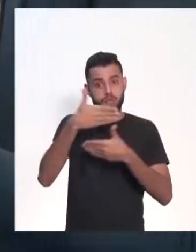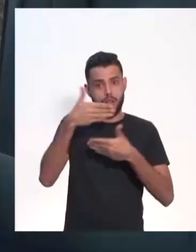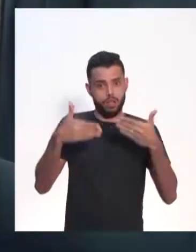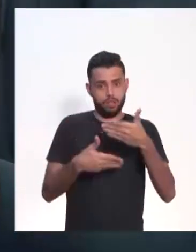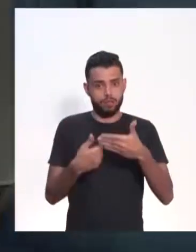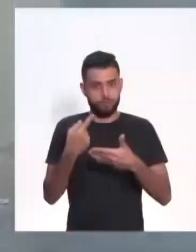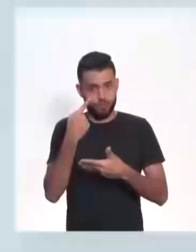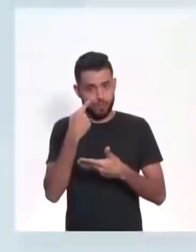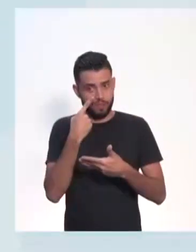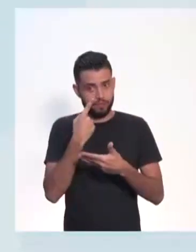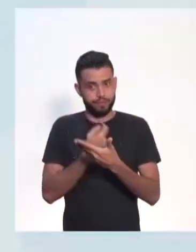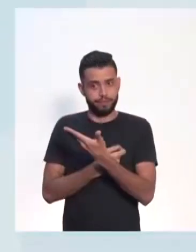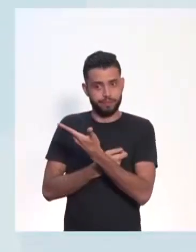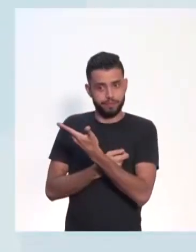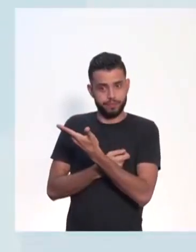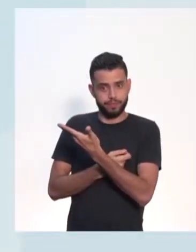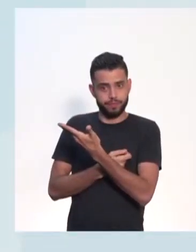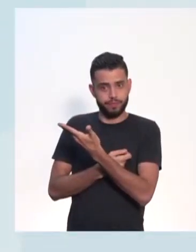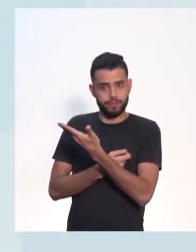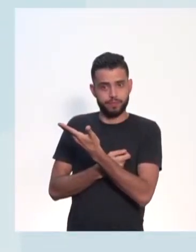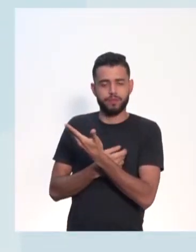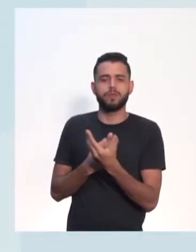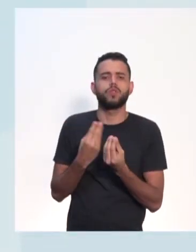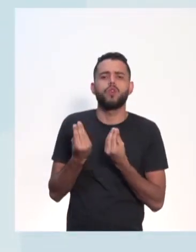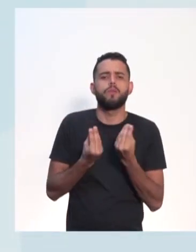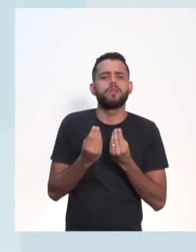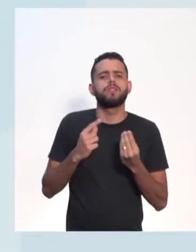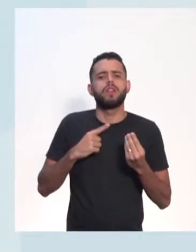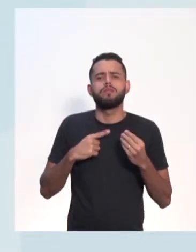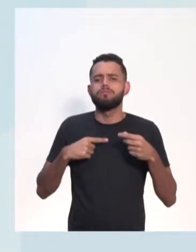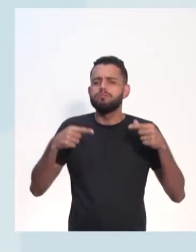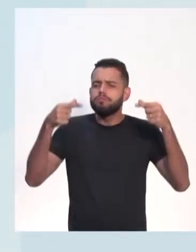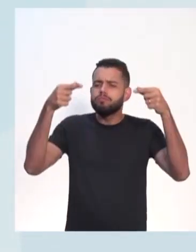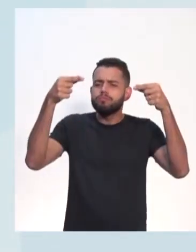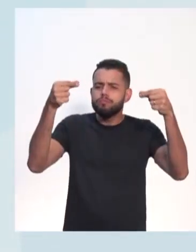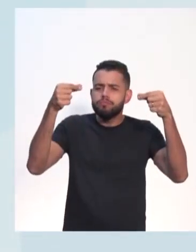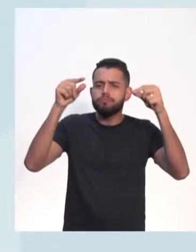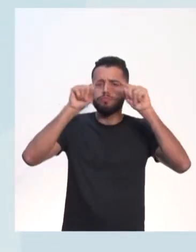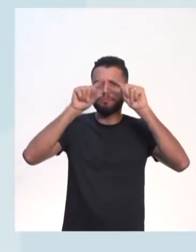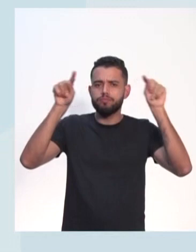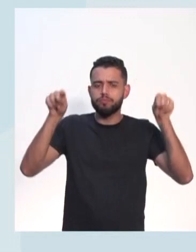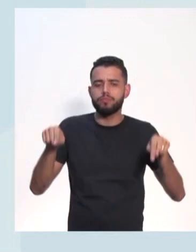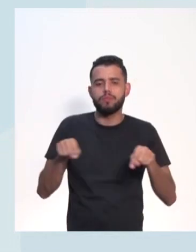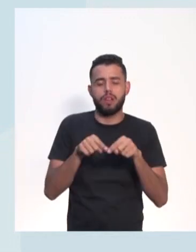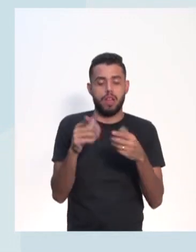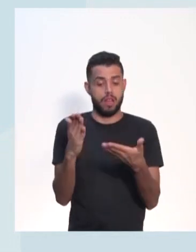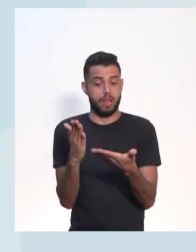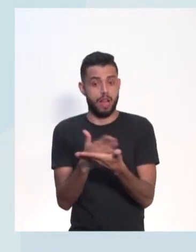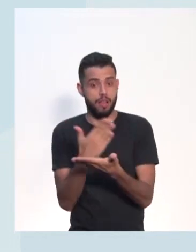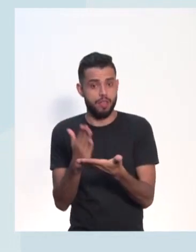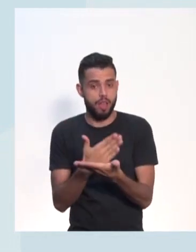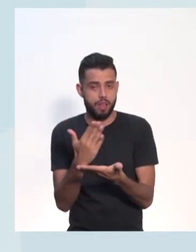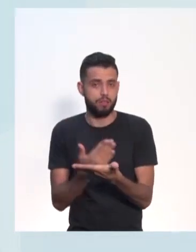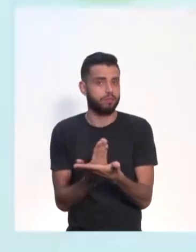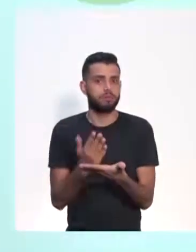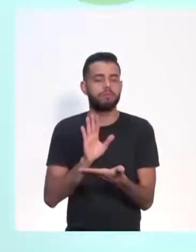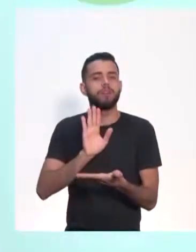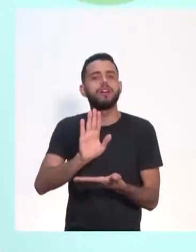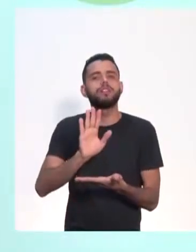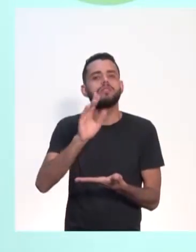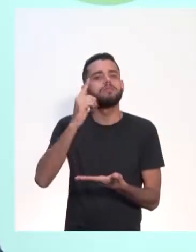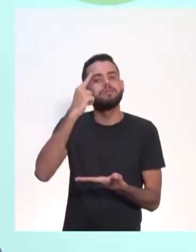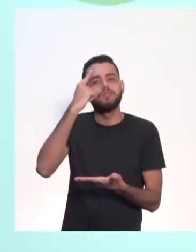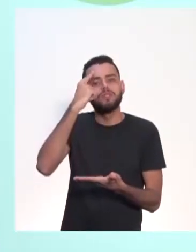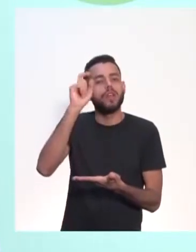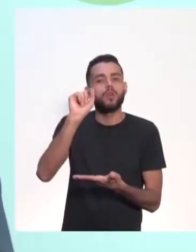pode utilizar. Pode ser feito através de mural, pode ser feito através do caderno. A ideia é que a gente